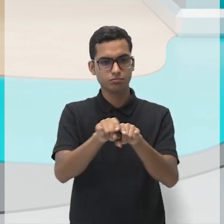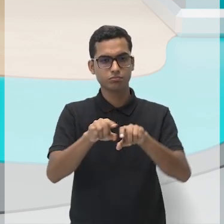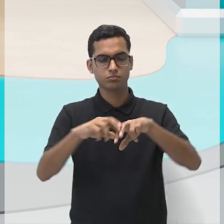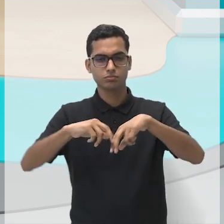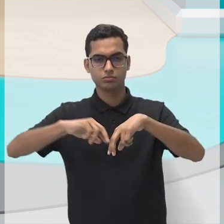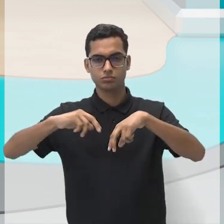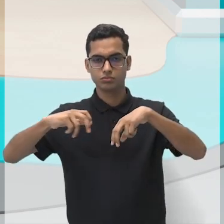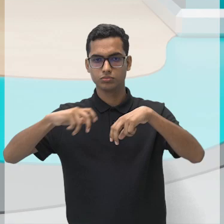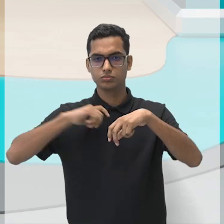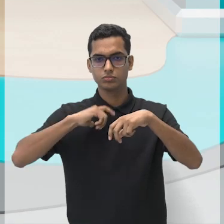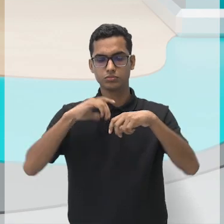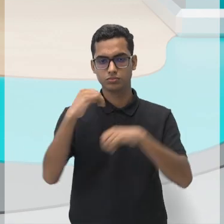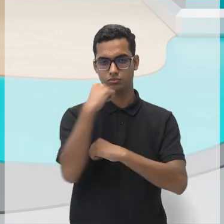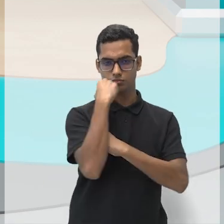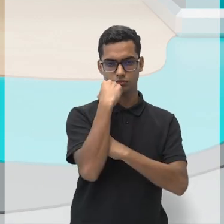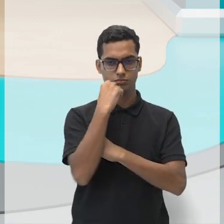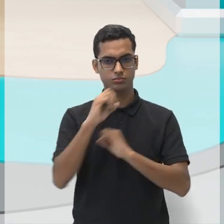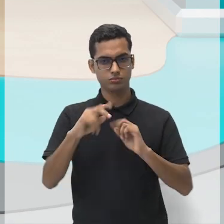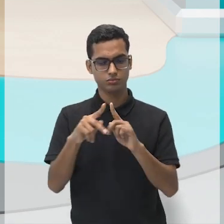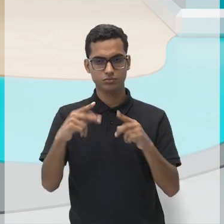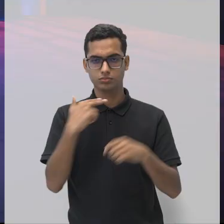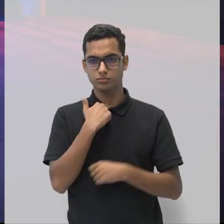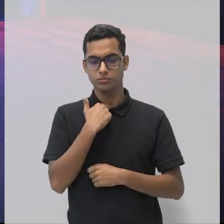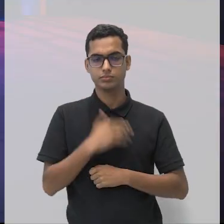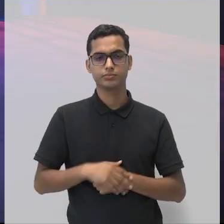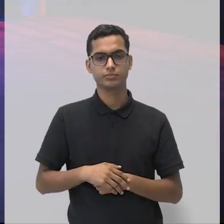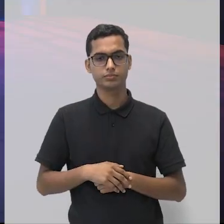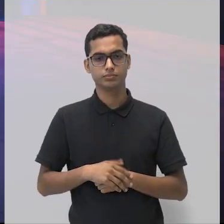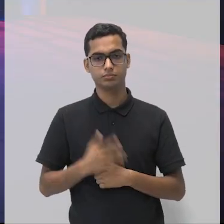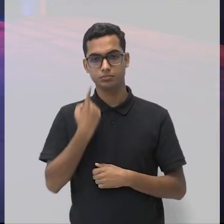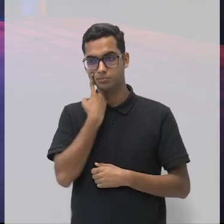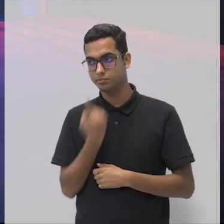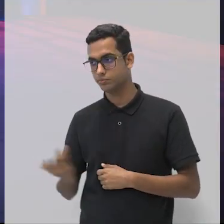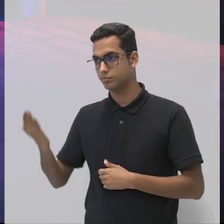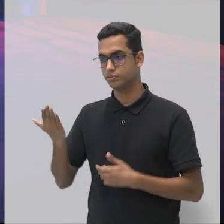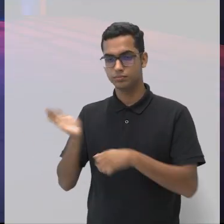luta agora? Vamos lá. Então, observem.